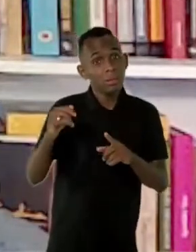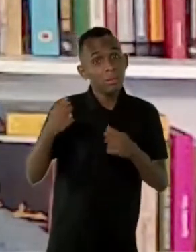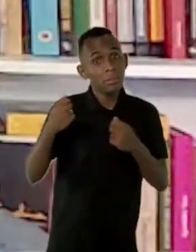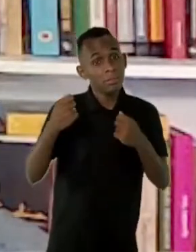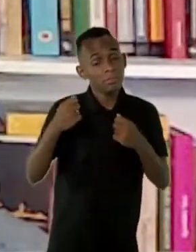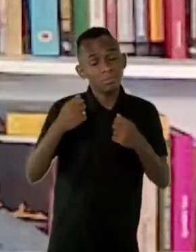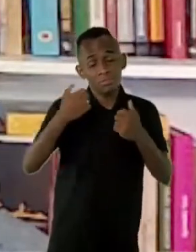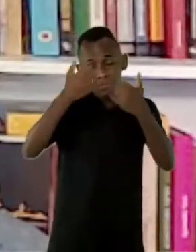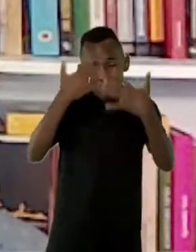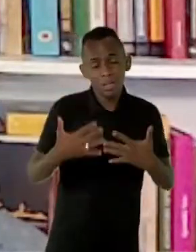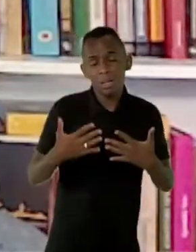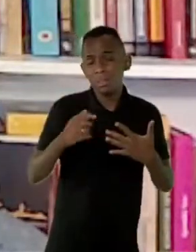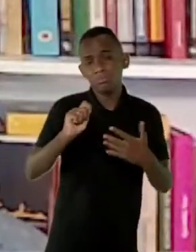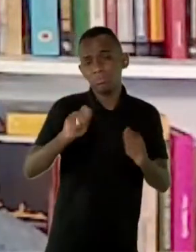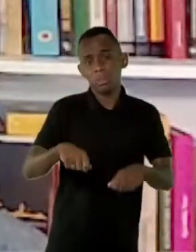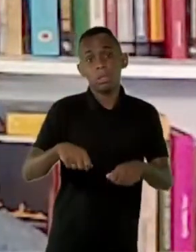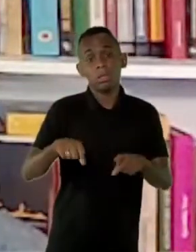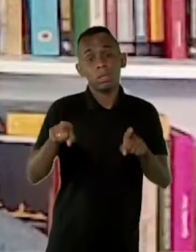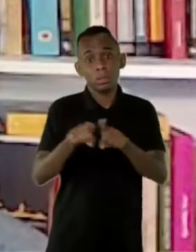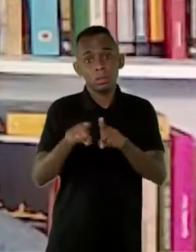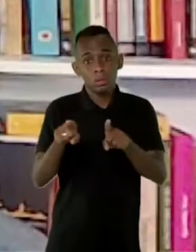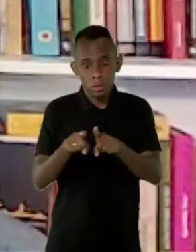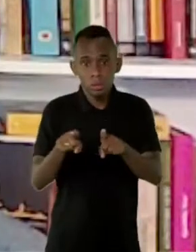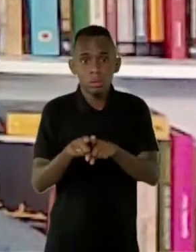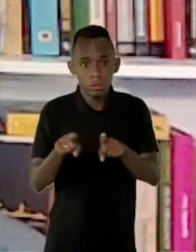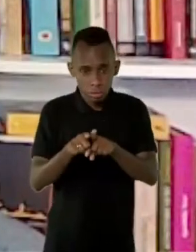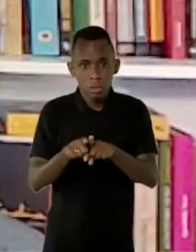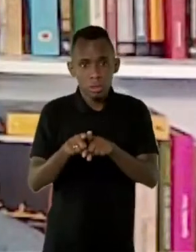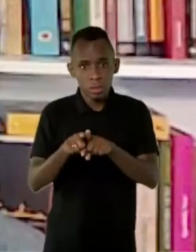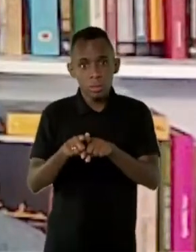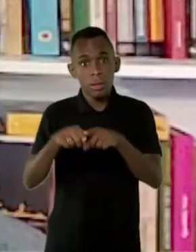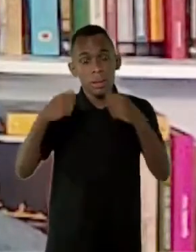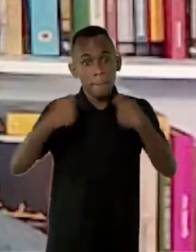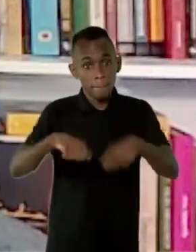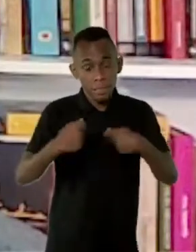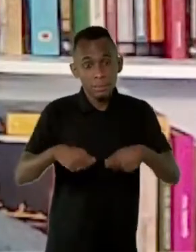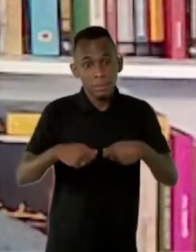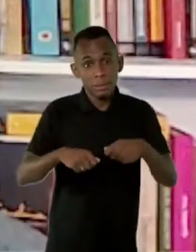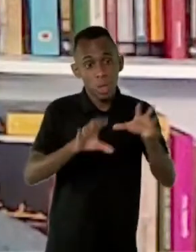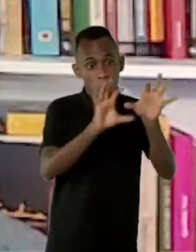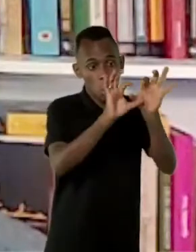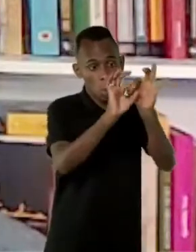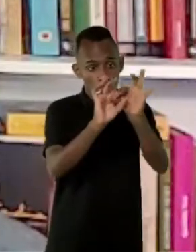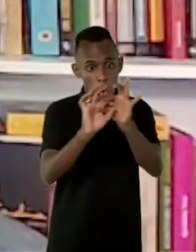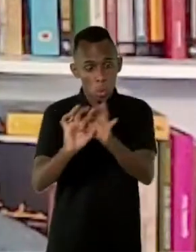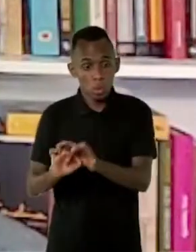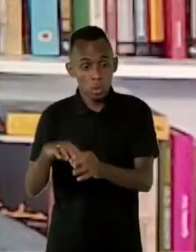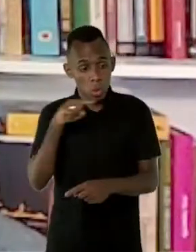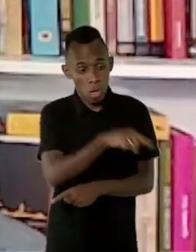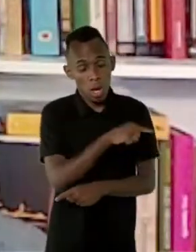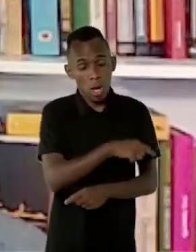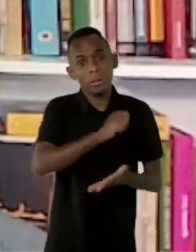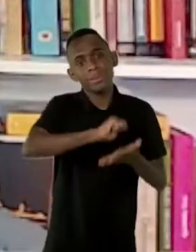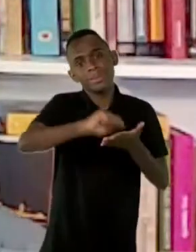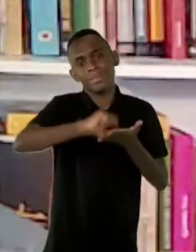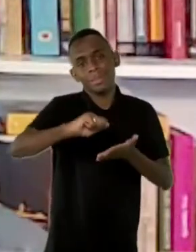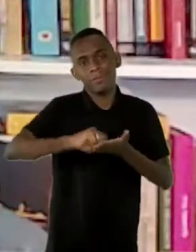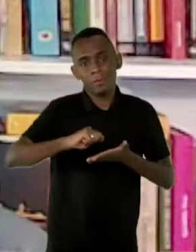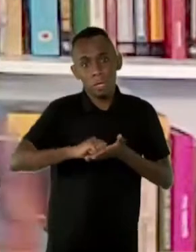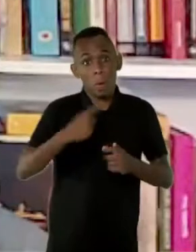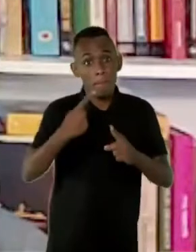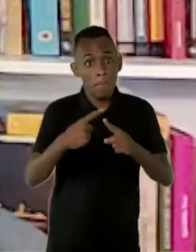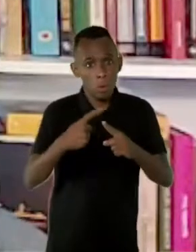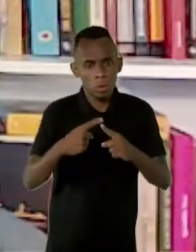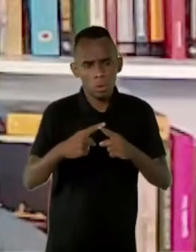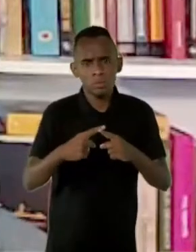Né? E também o seguinte, é preciso contextualizar o que a Carolina está escrevendo. Porque